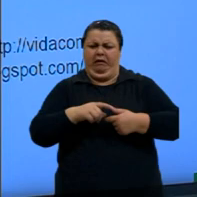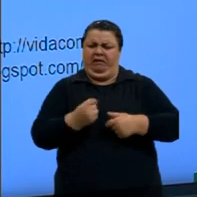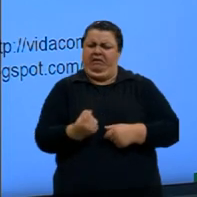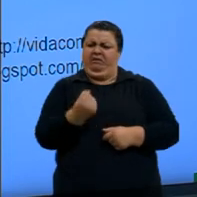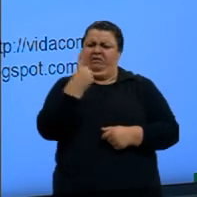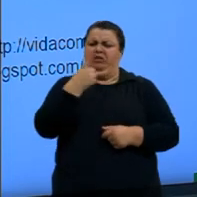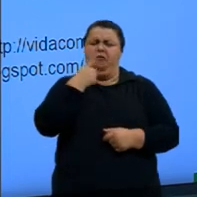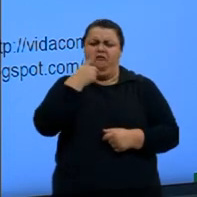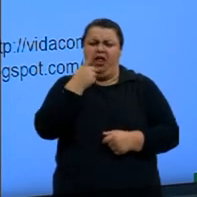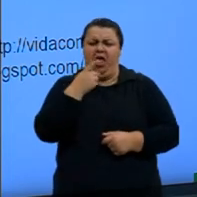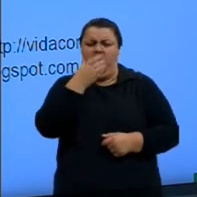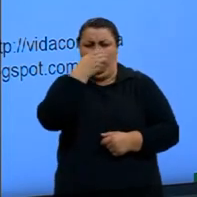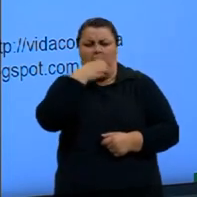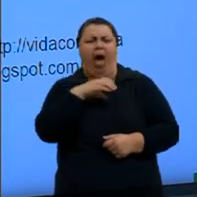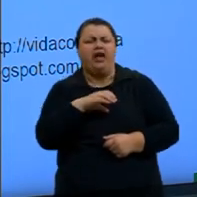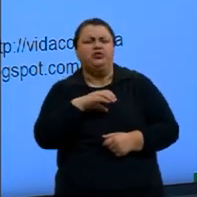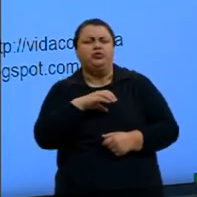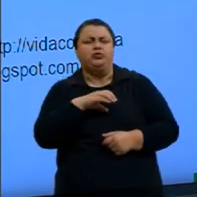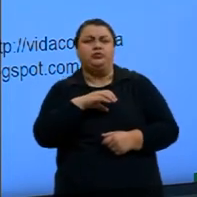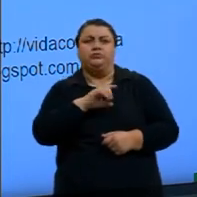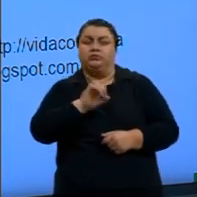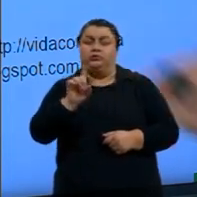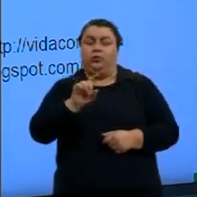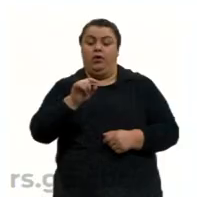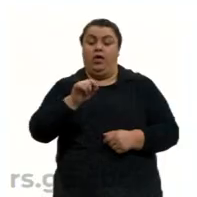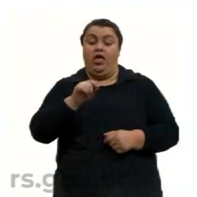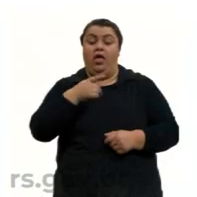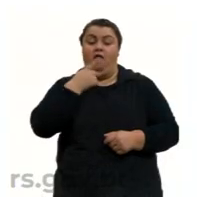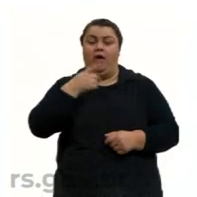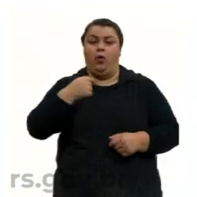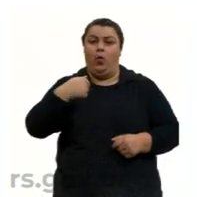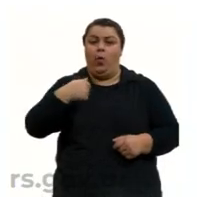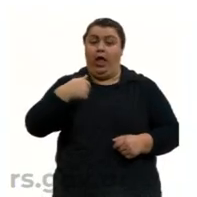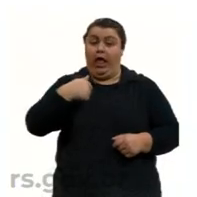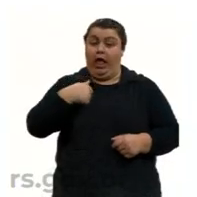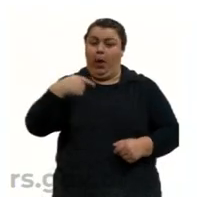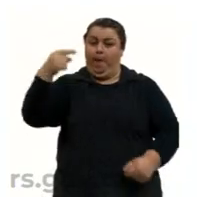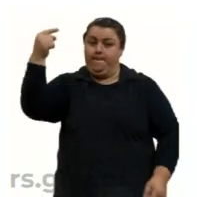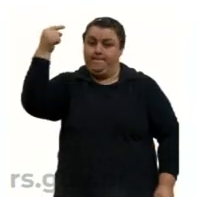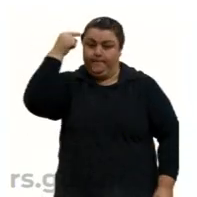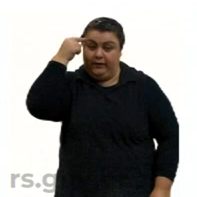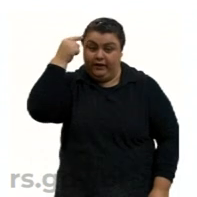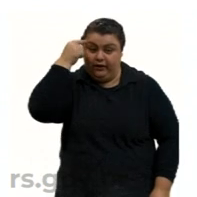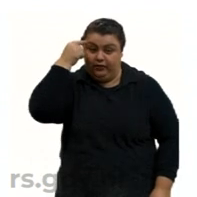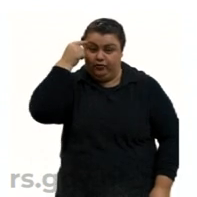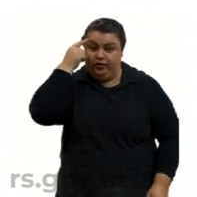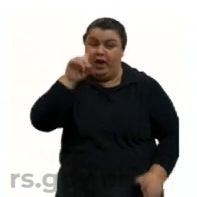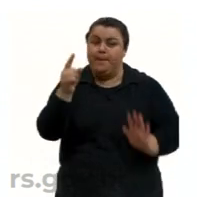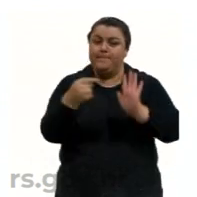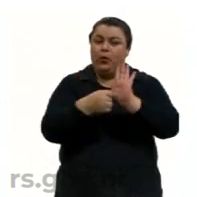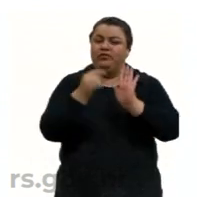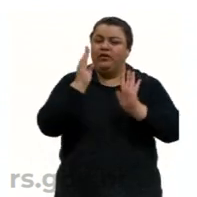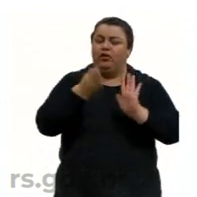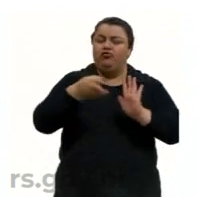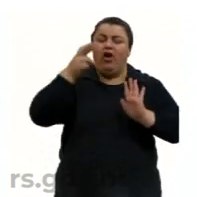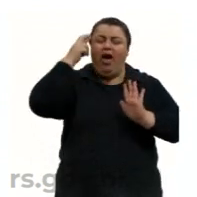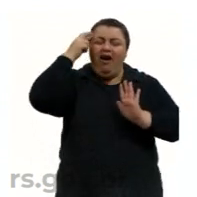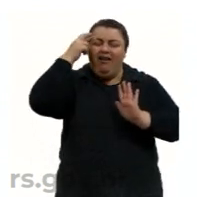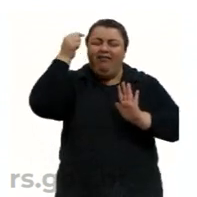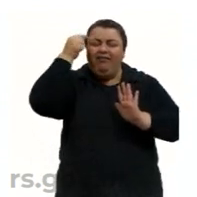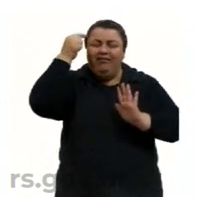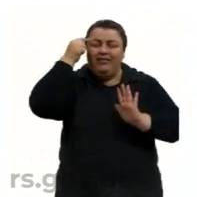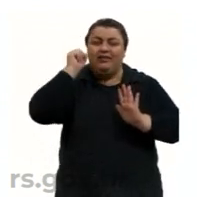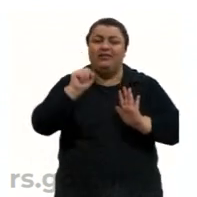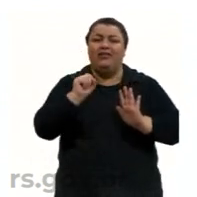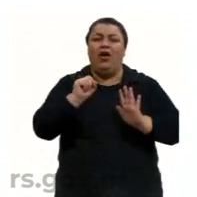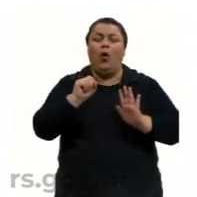penso Porque a partir do momento que eu e eu penso eu já refletir sobre essas coisas o que que eu encadeamento